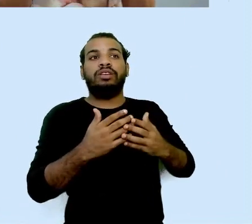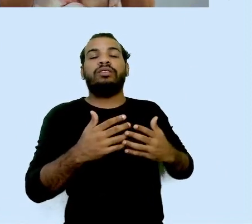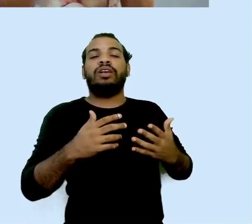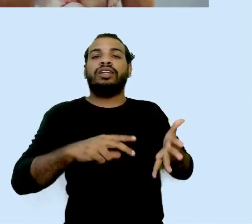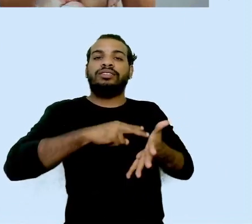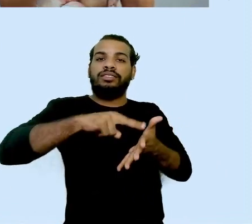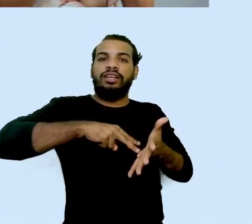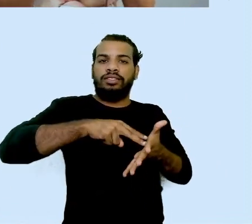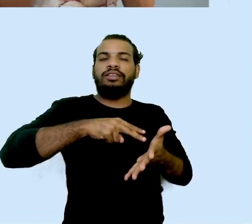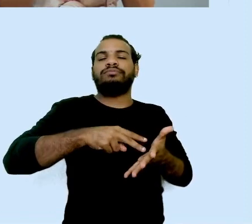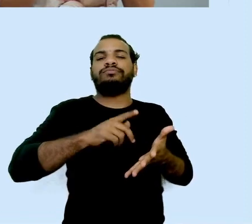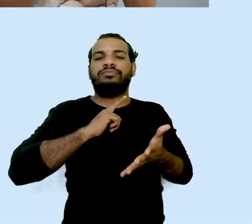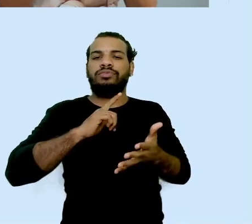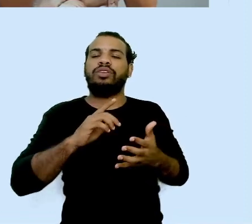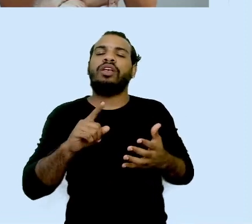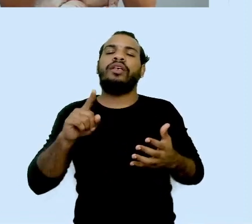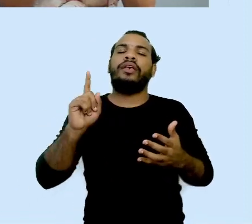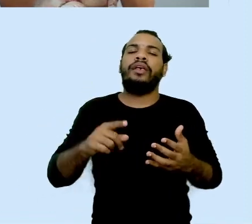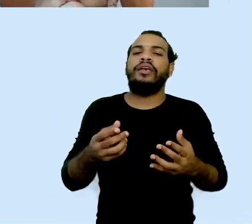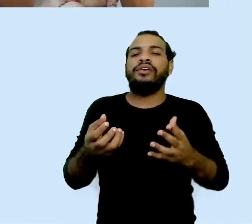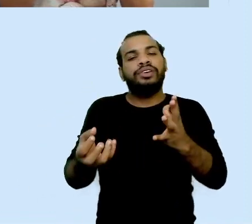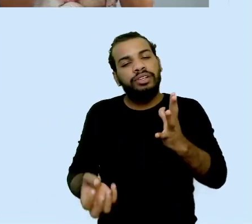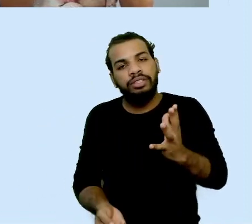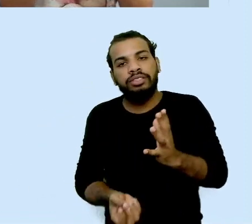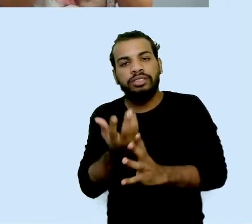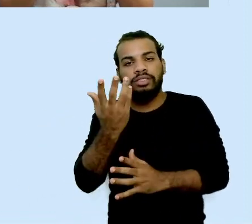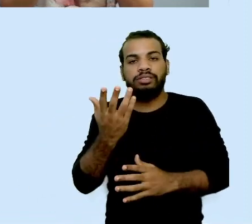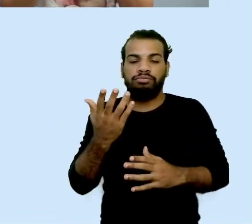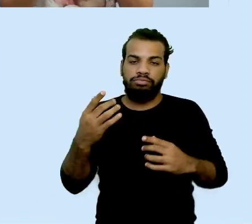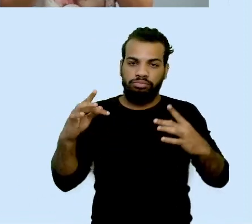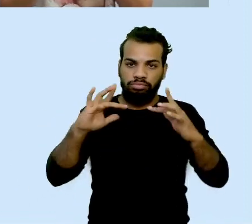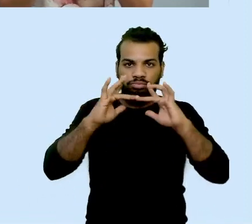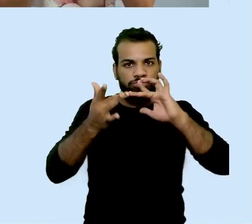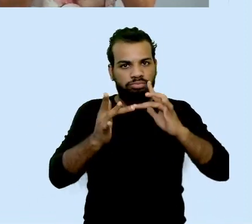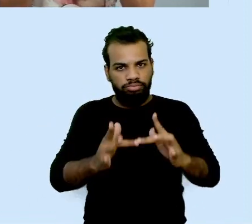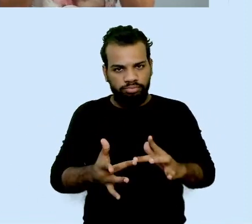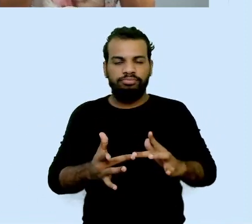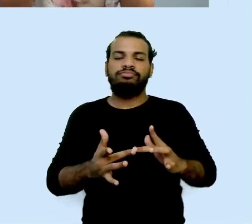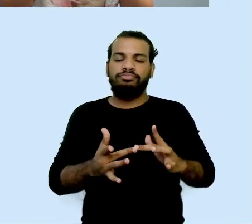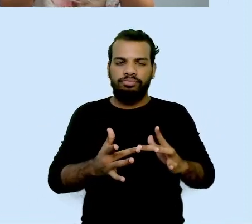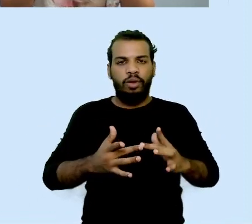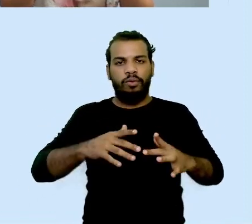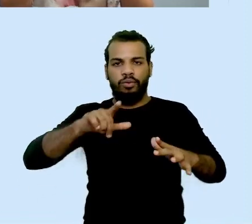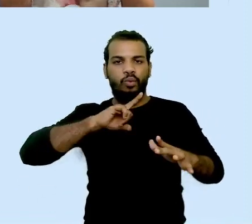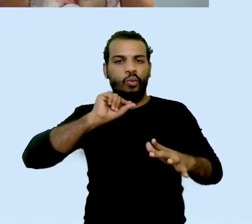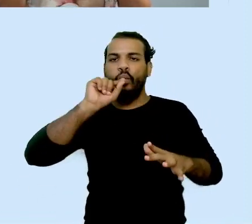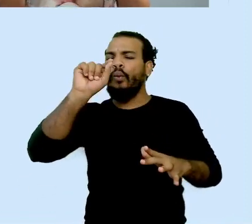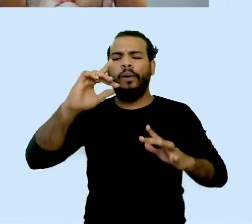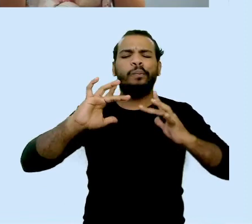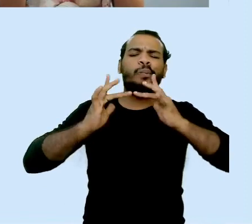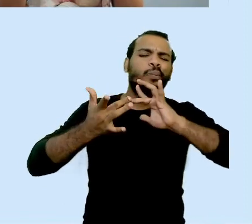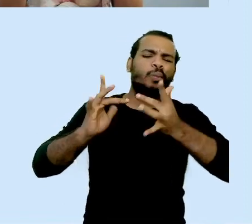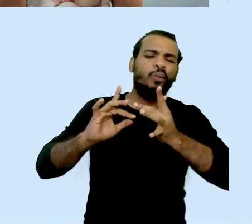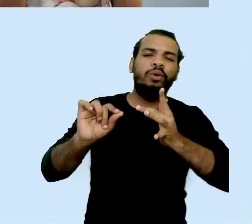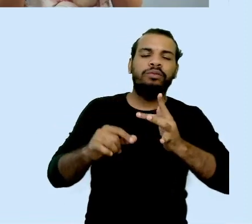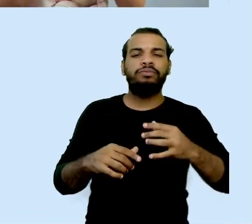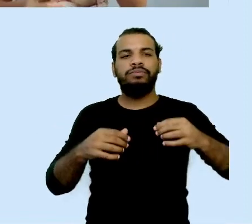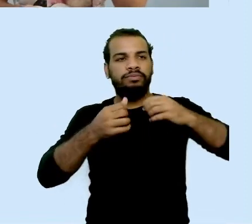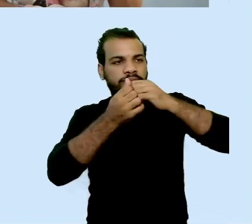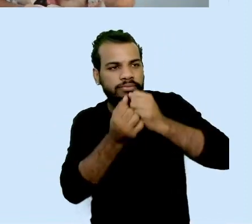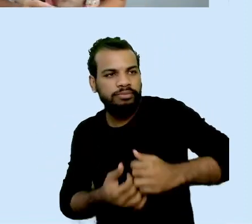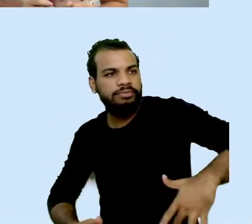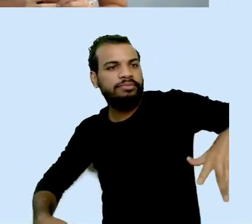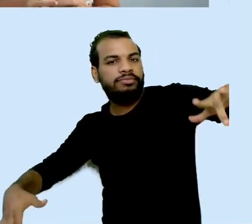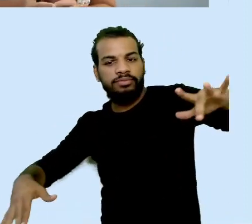dança é uma criação que está muito interligada. O movimento do bailarino com aquela composição musical. E aí